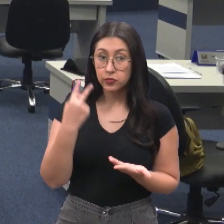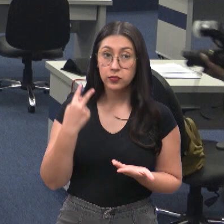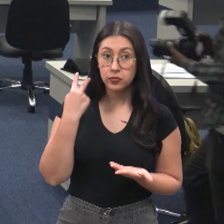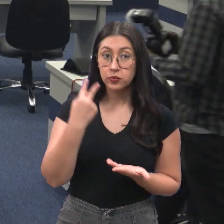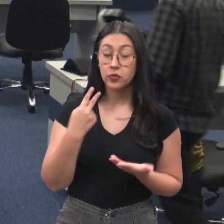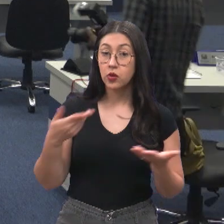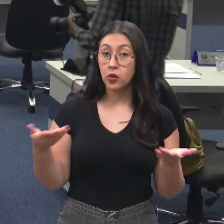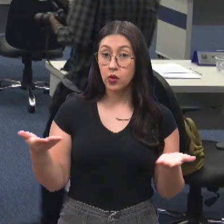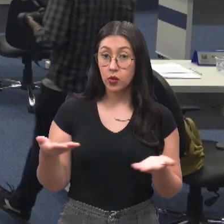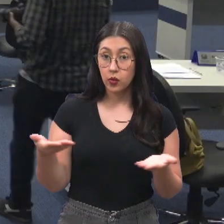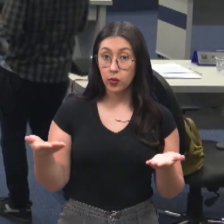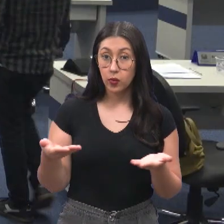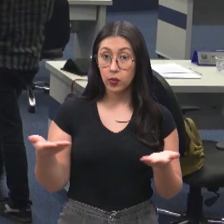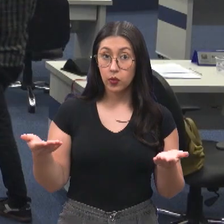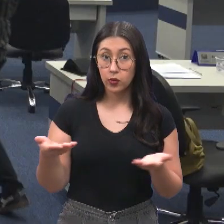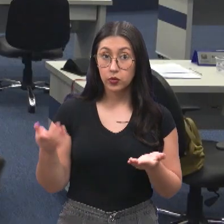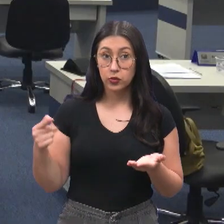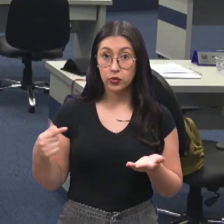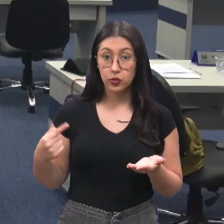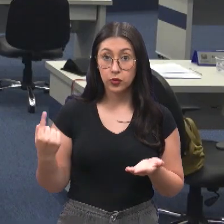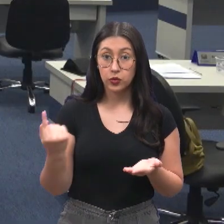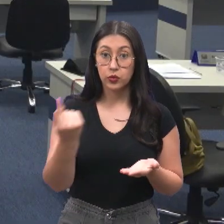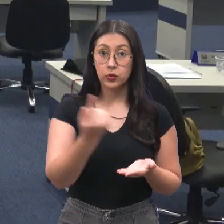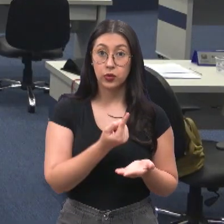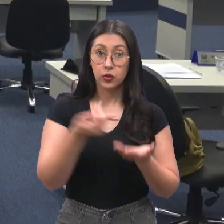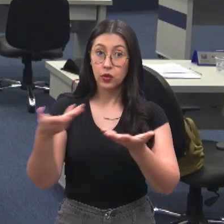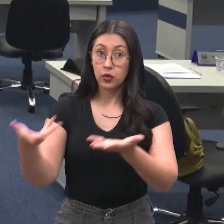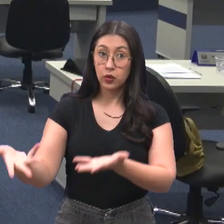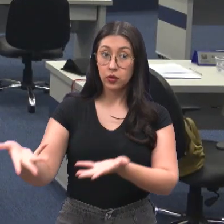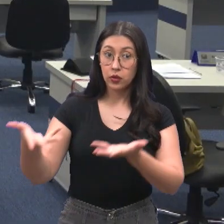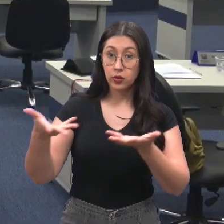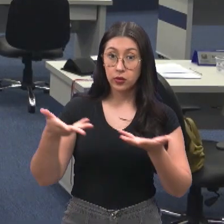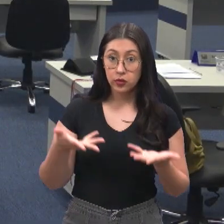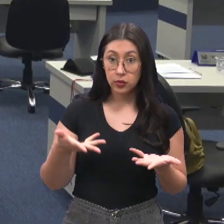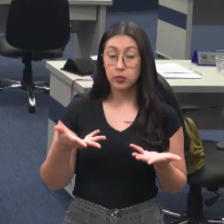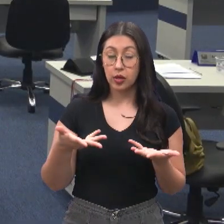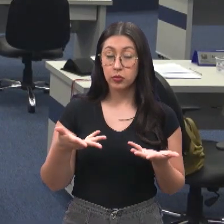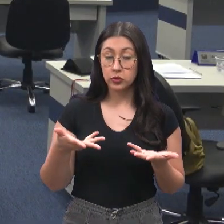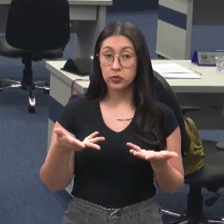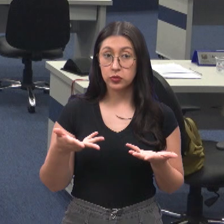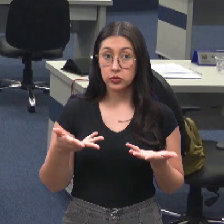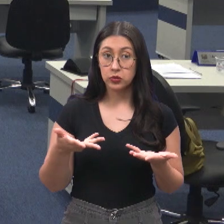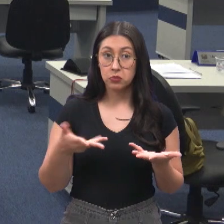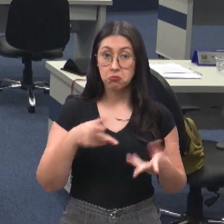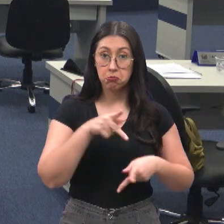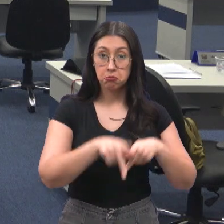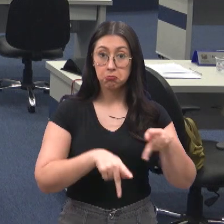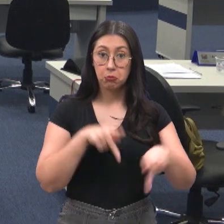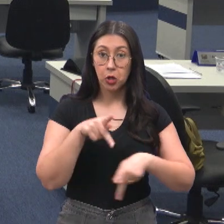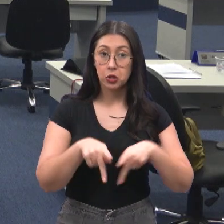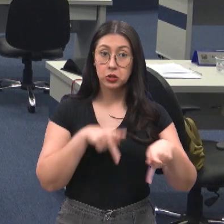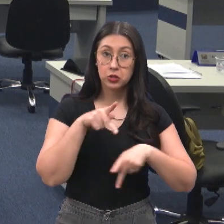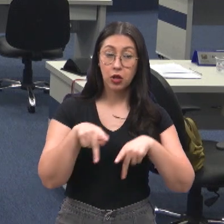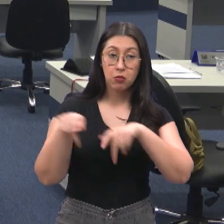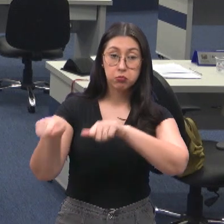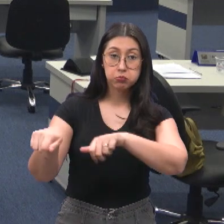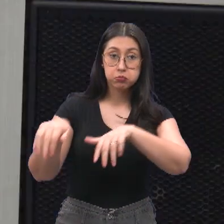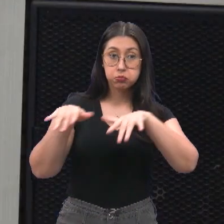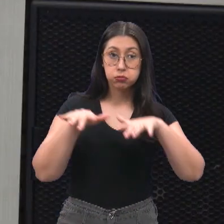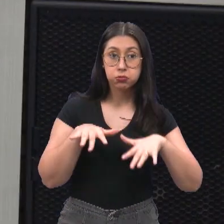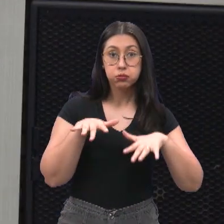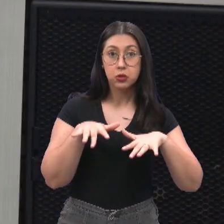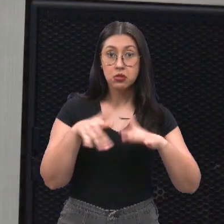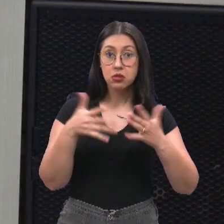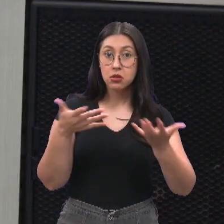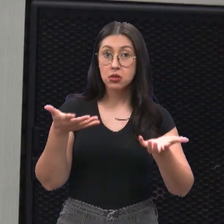hoje aqui nós recebemos, dentre outros da população aqui de São José dos Campos, que anseiam